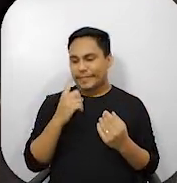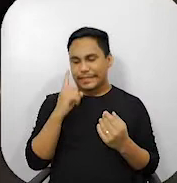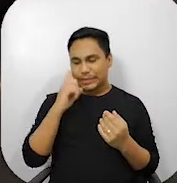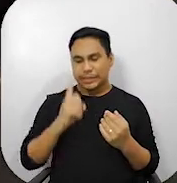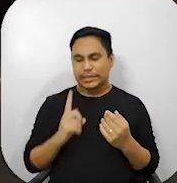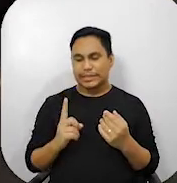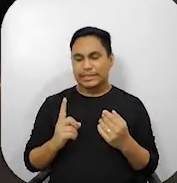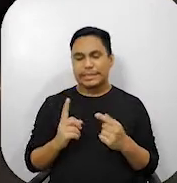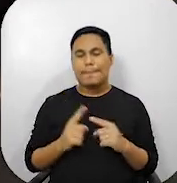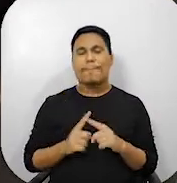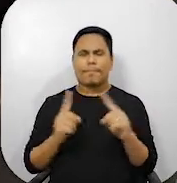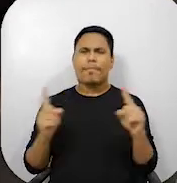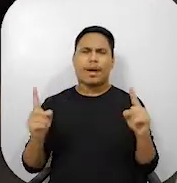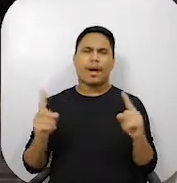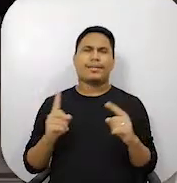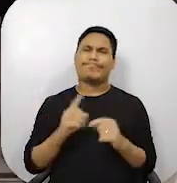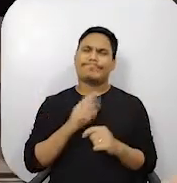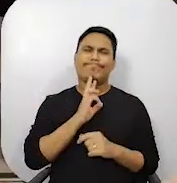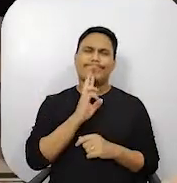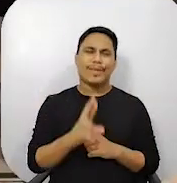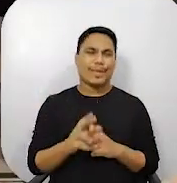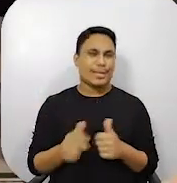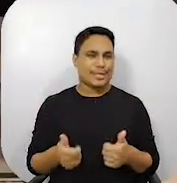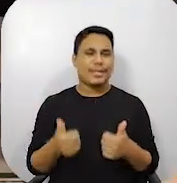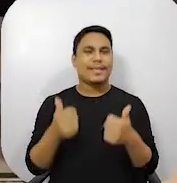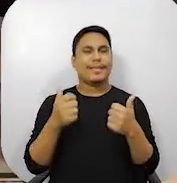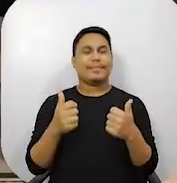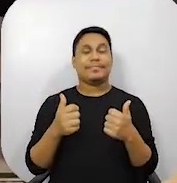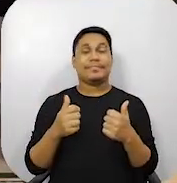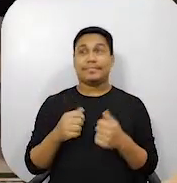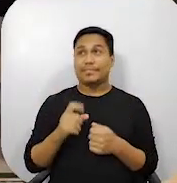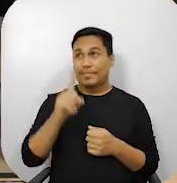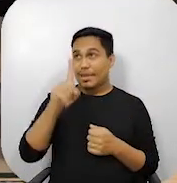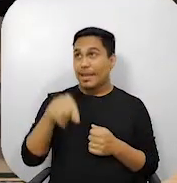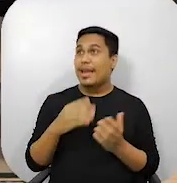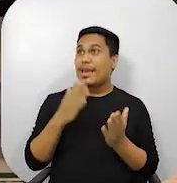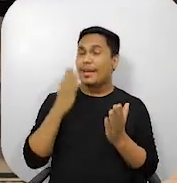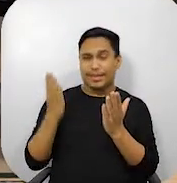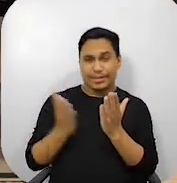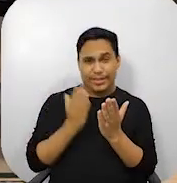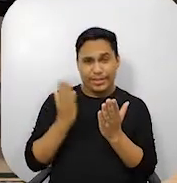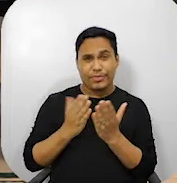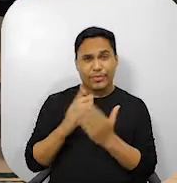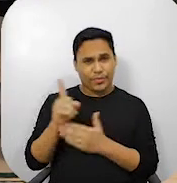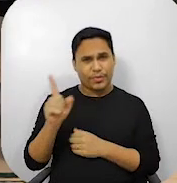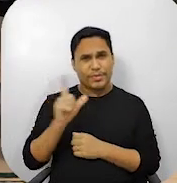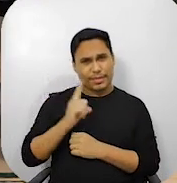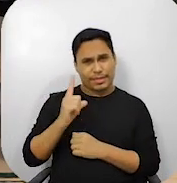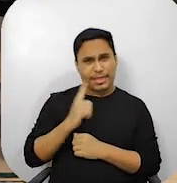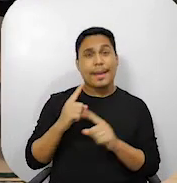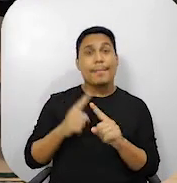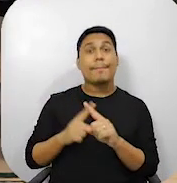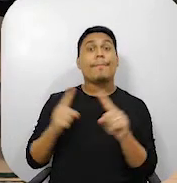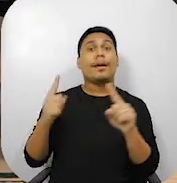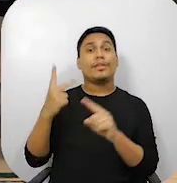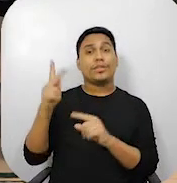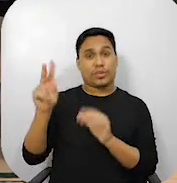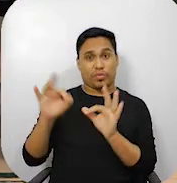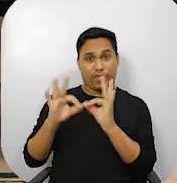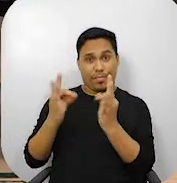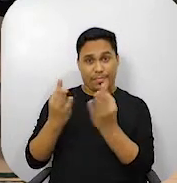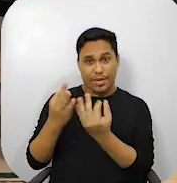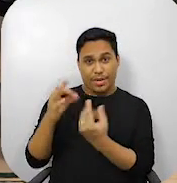mas foi o que deu o resultado São livros que você tem mais assim na sua família você é a